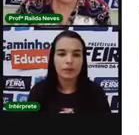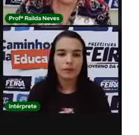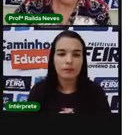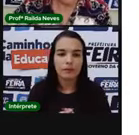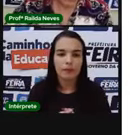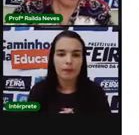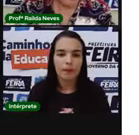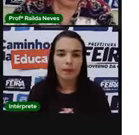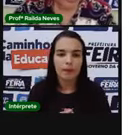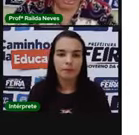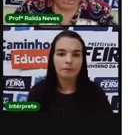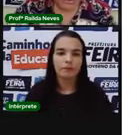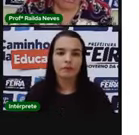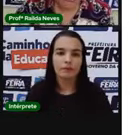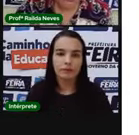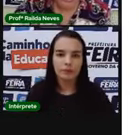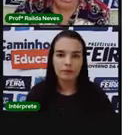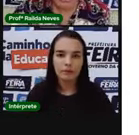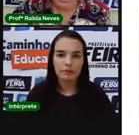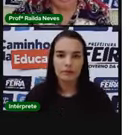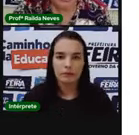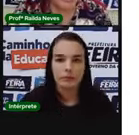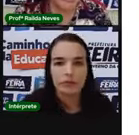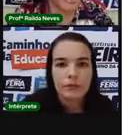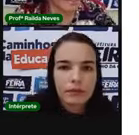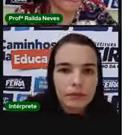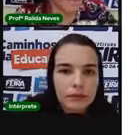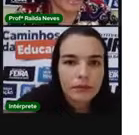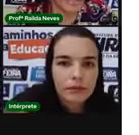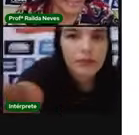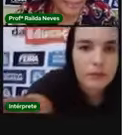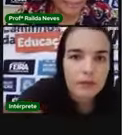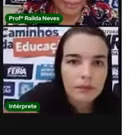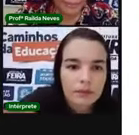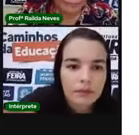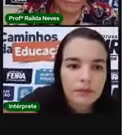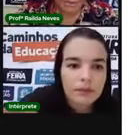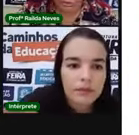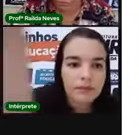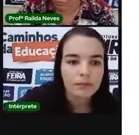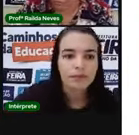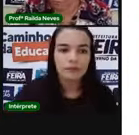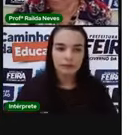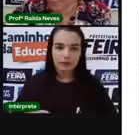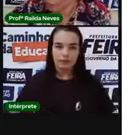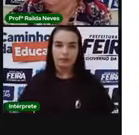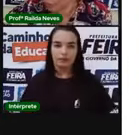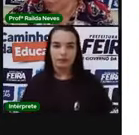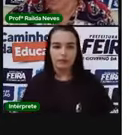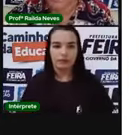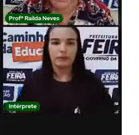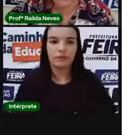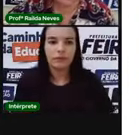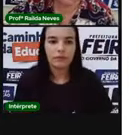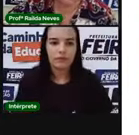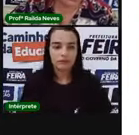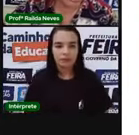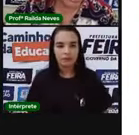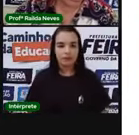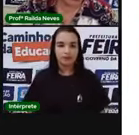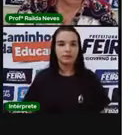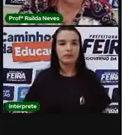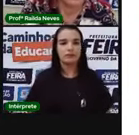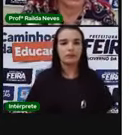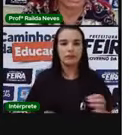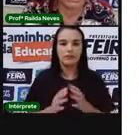Isso, agora a gente vai ver e ouvir essa poesia belíssima, não é, João? Tomara que João consiga